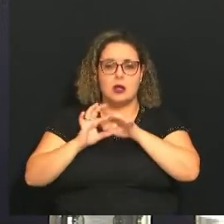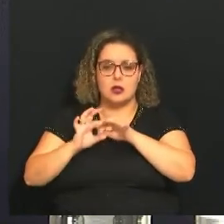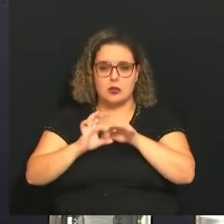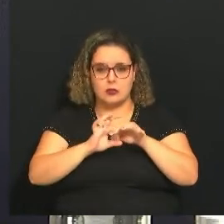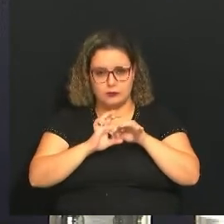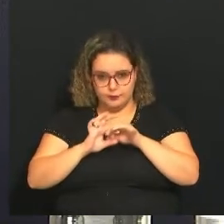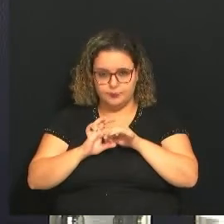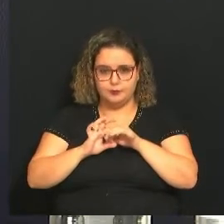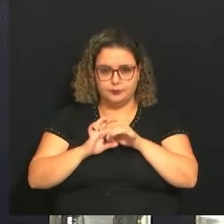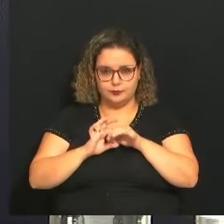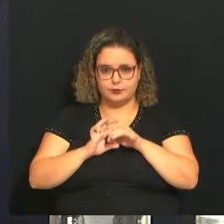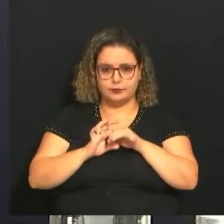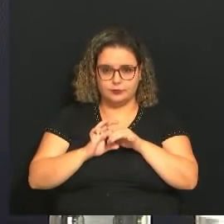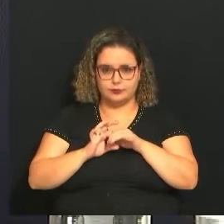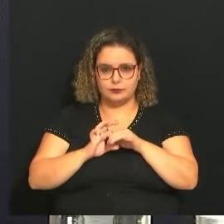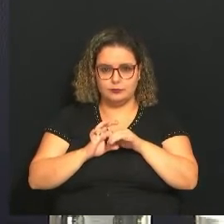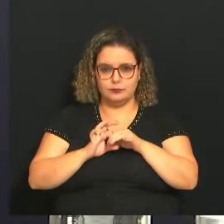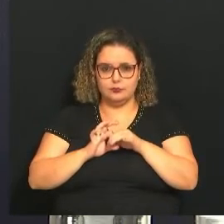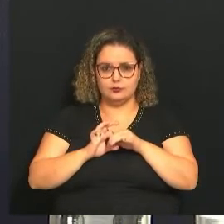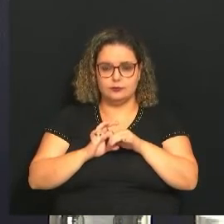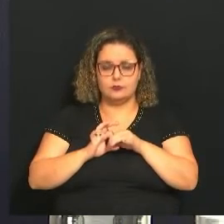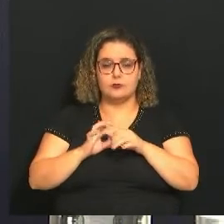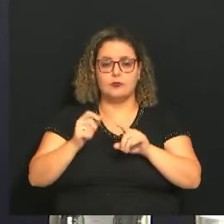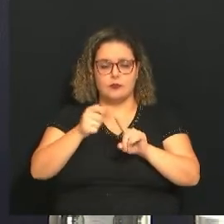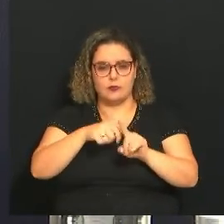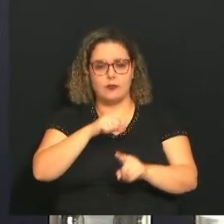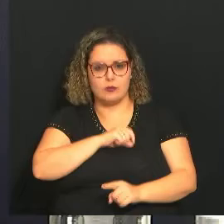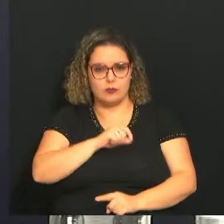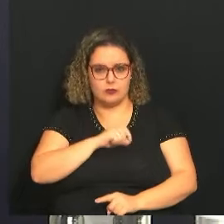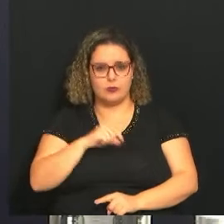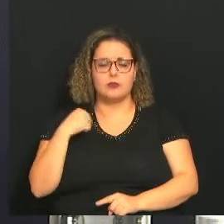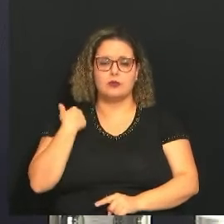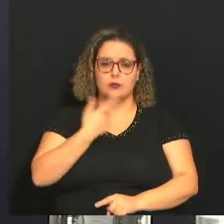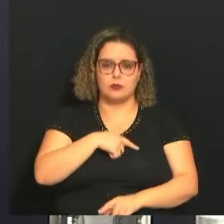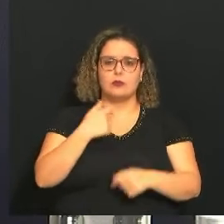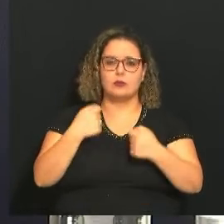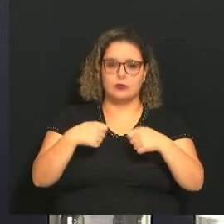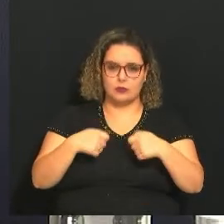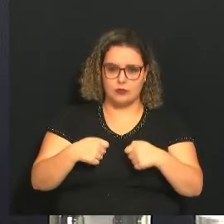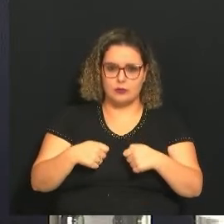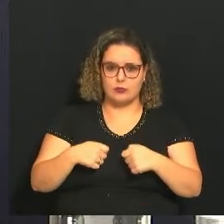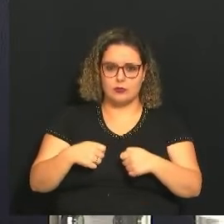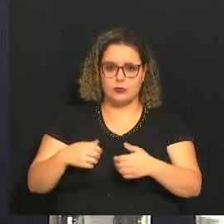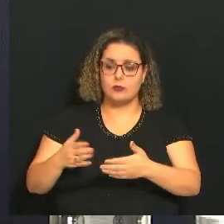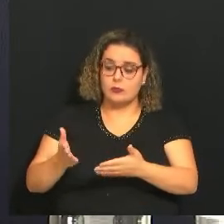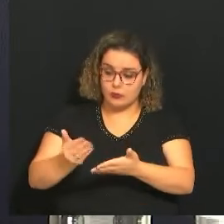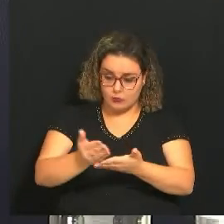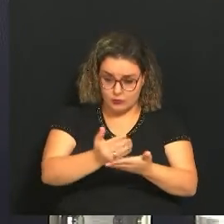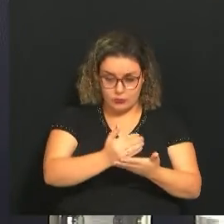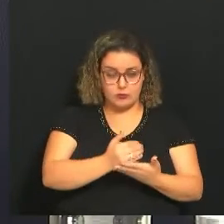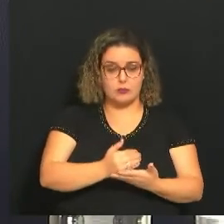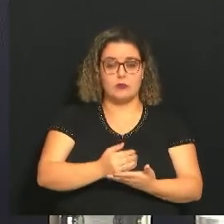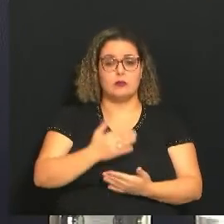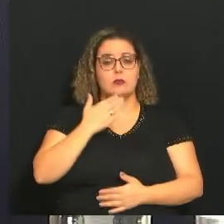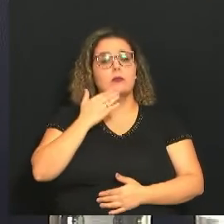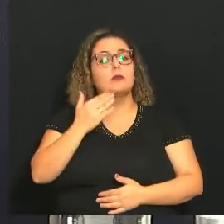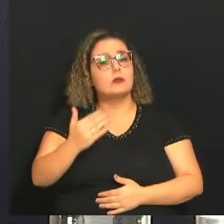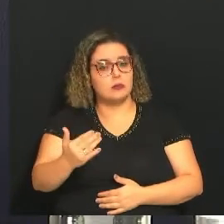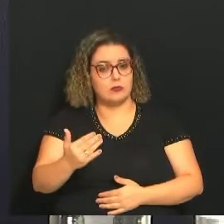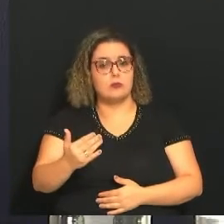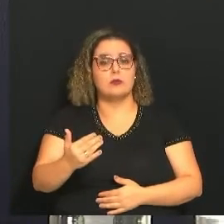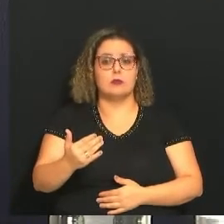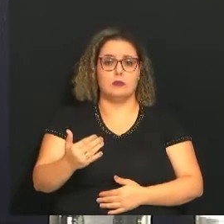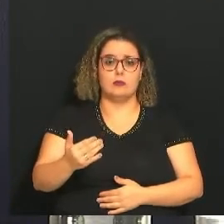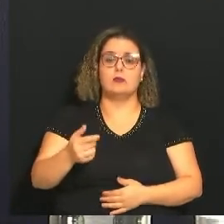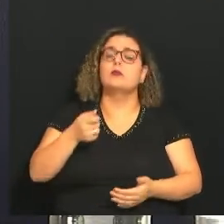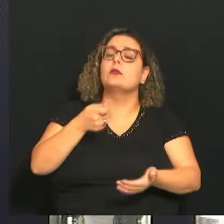mediação aí em campanha salarial, a gente tem que resgatar e cobrar agora, né? E cobrar o seu